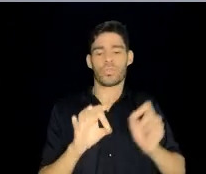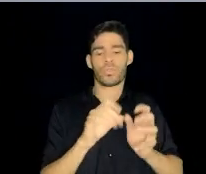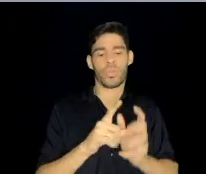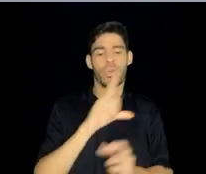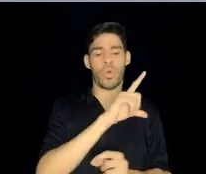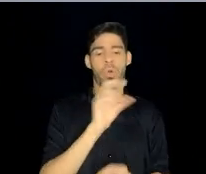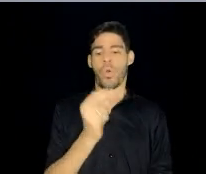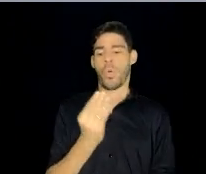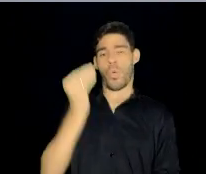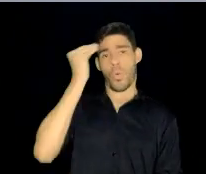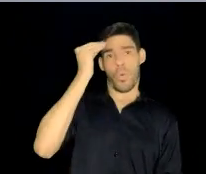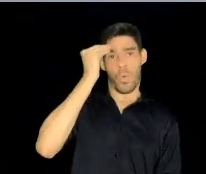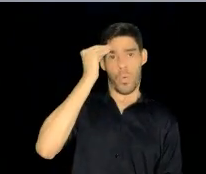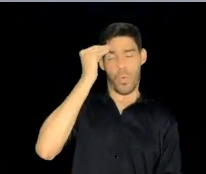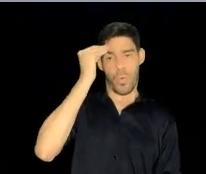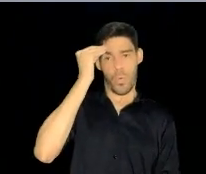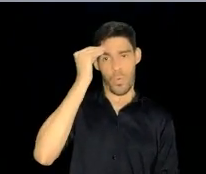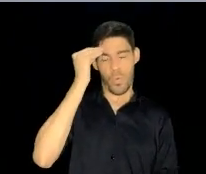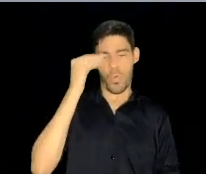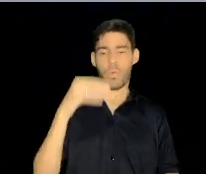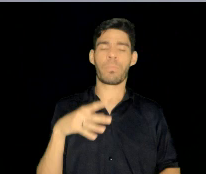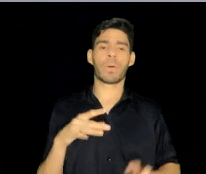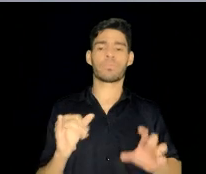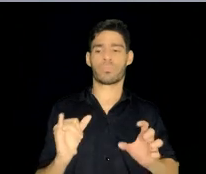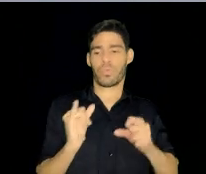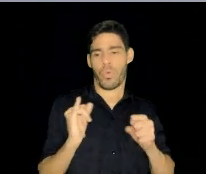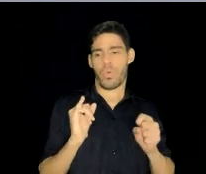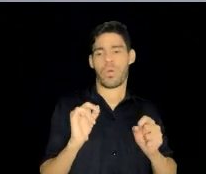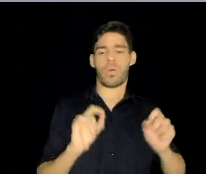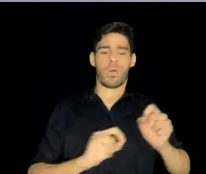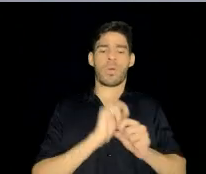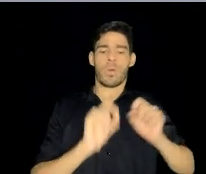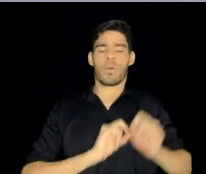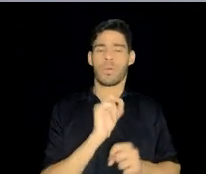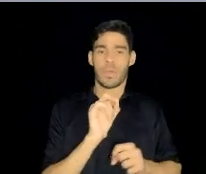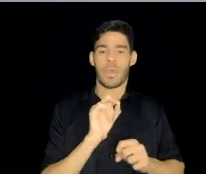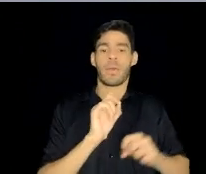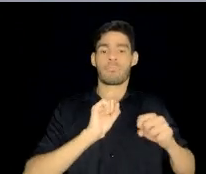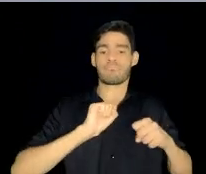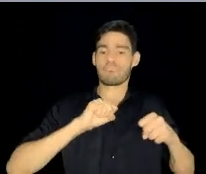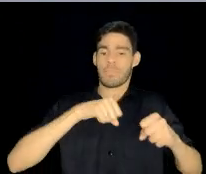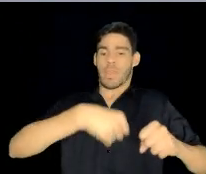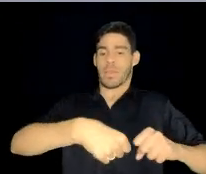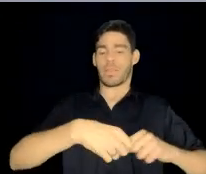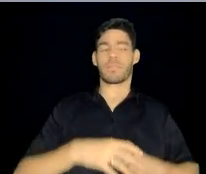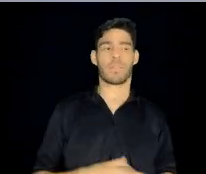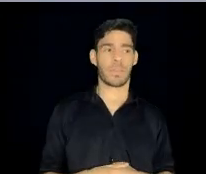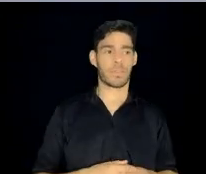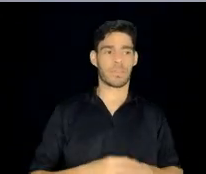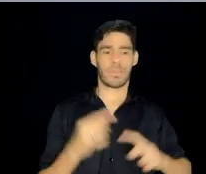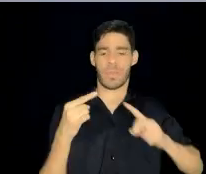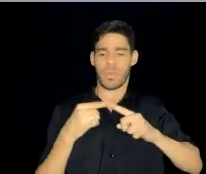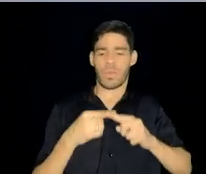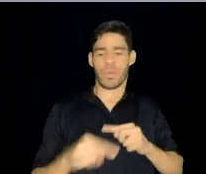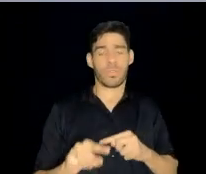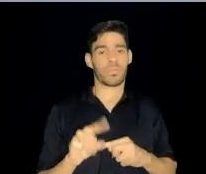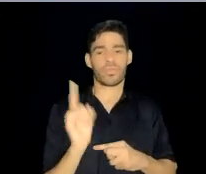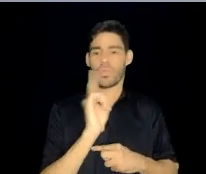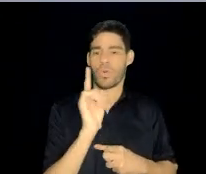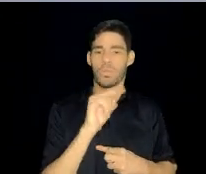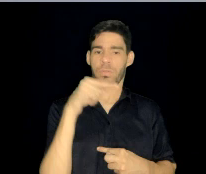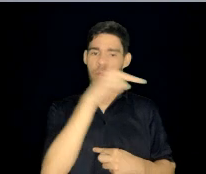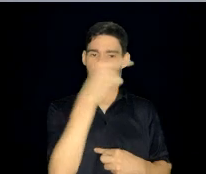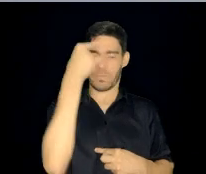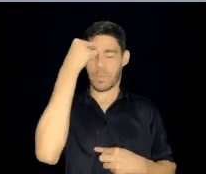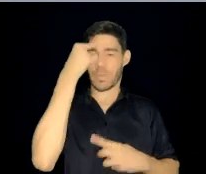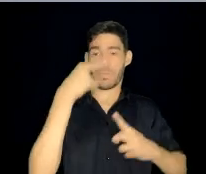de antijuridicidade ou de culpabilidade, o ônus recai sobre a defesa. Eu